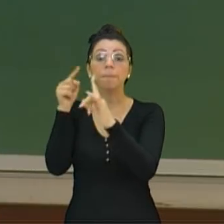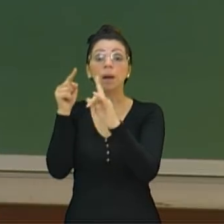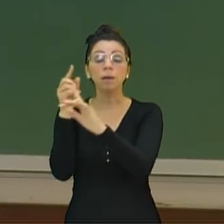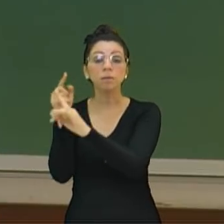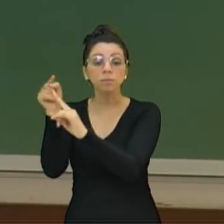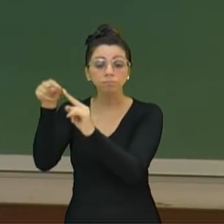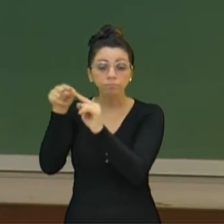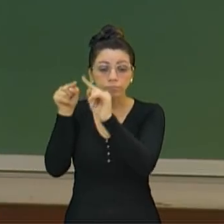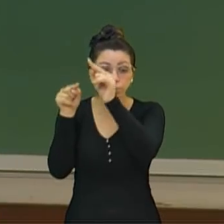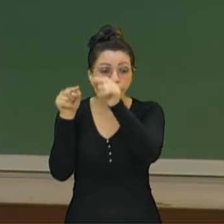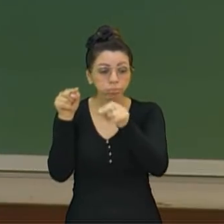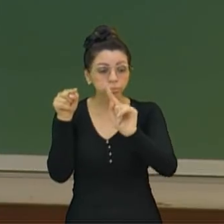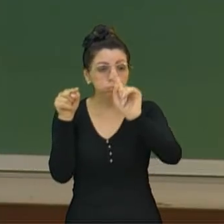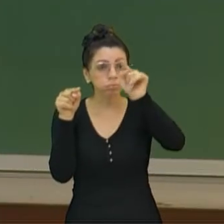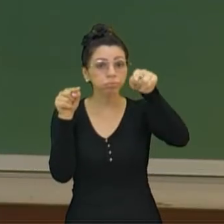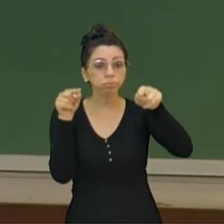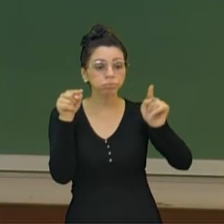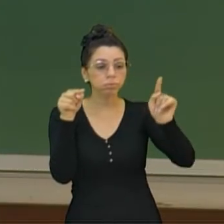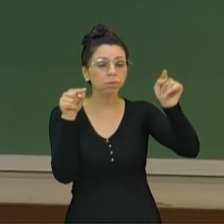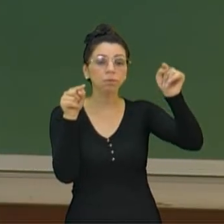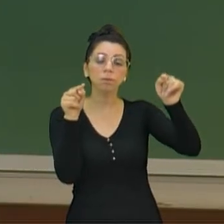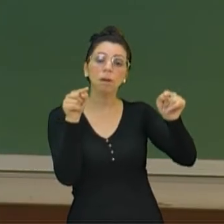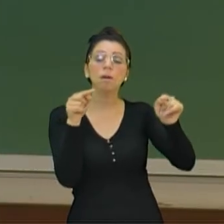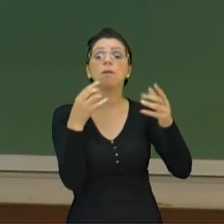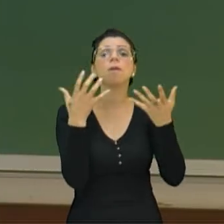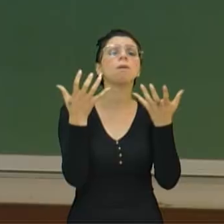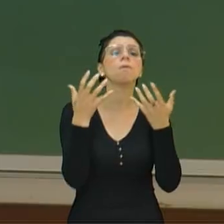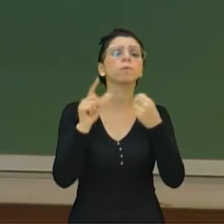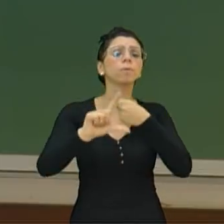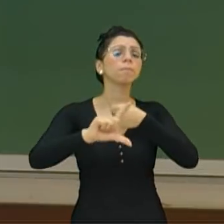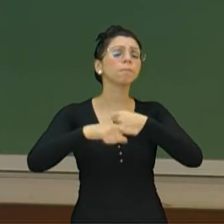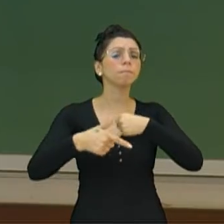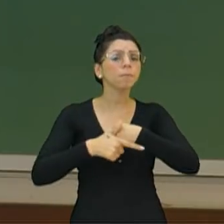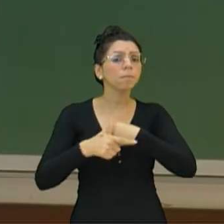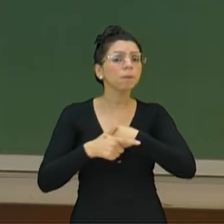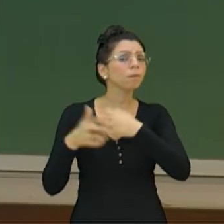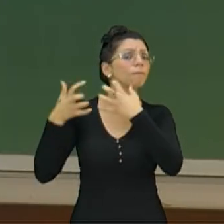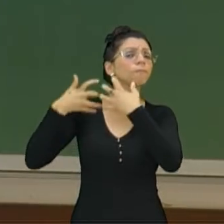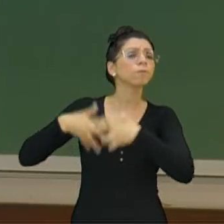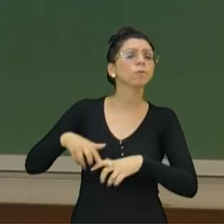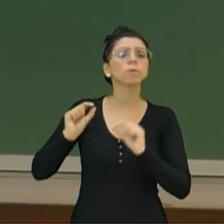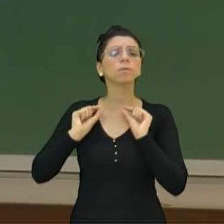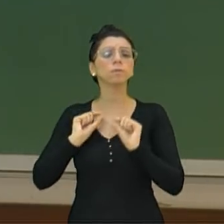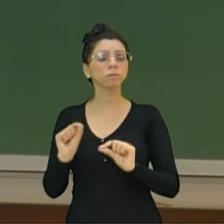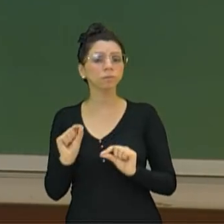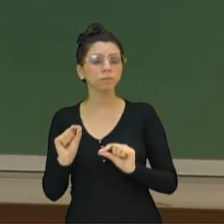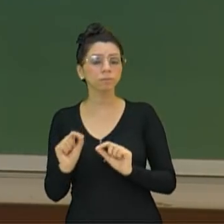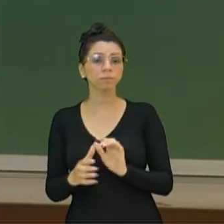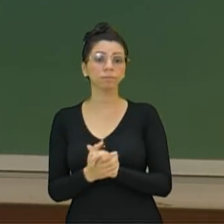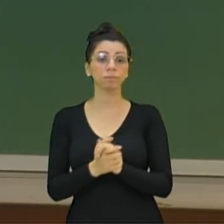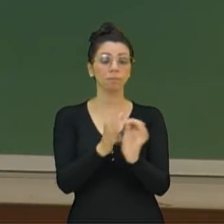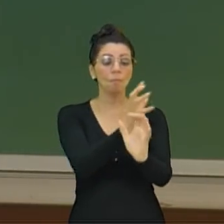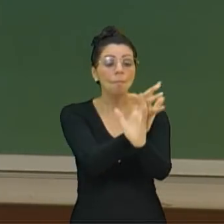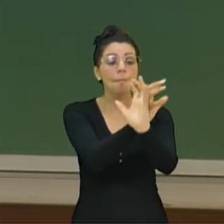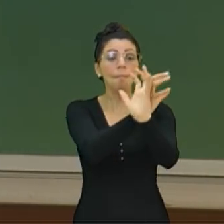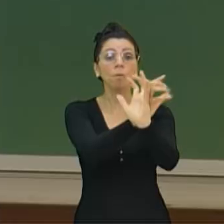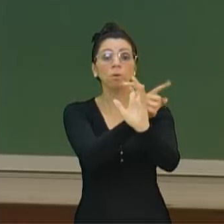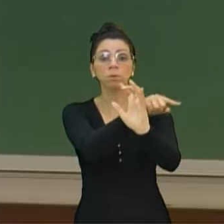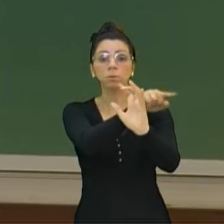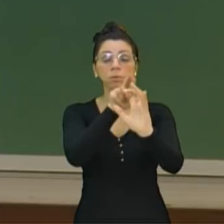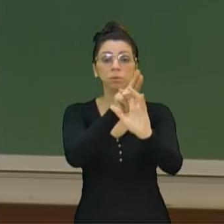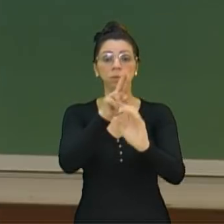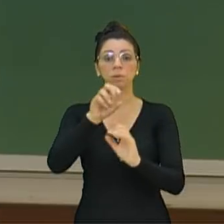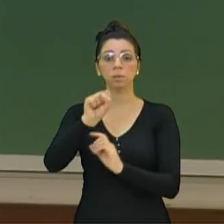para atuar aonde? Aonde que é o papel dele? Aonde ele funciona? Nas fendas